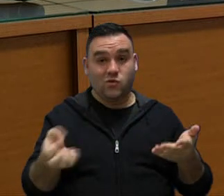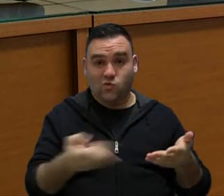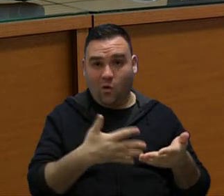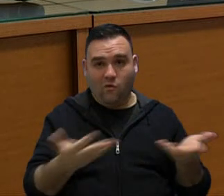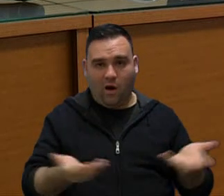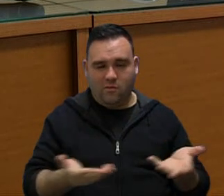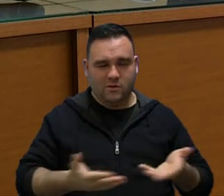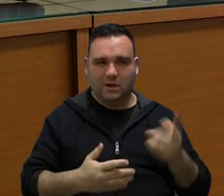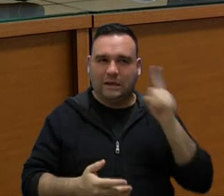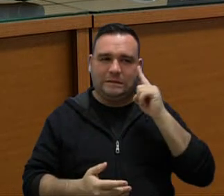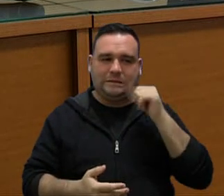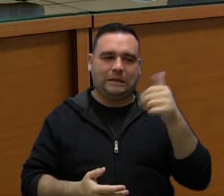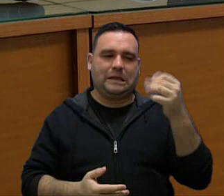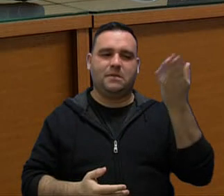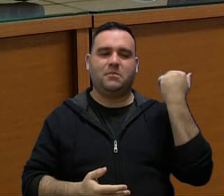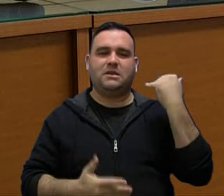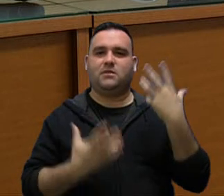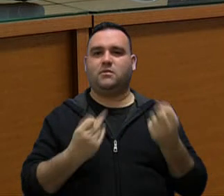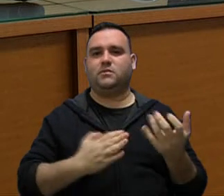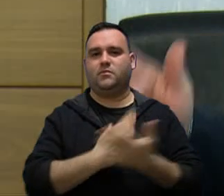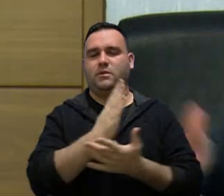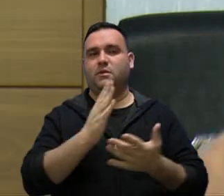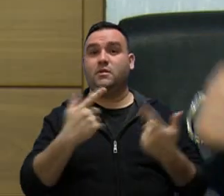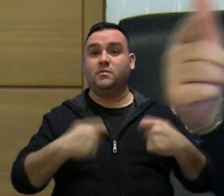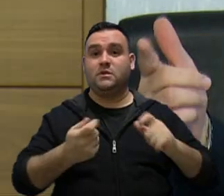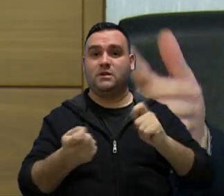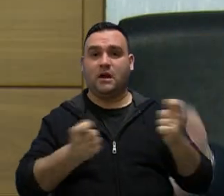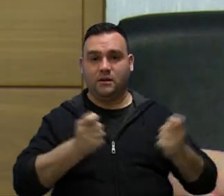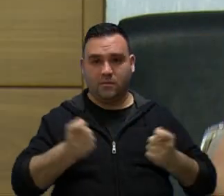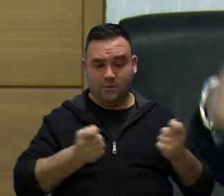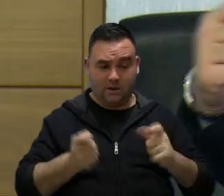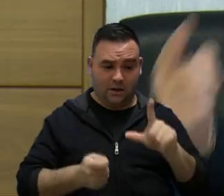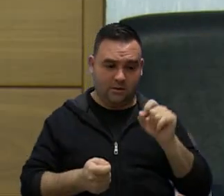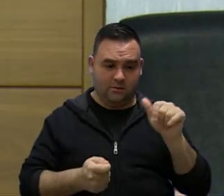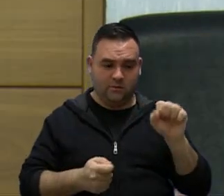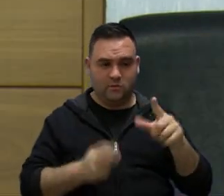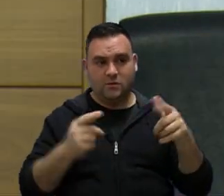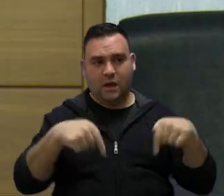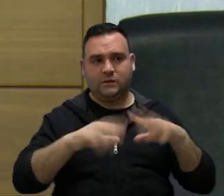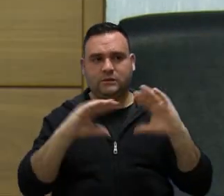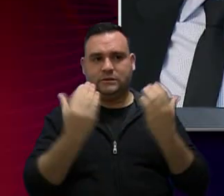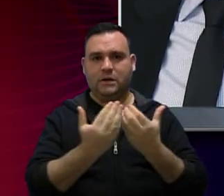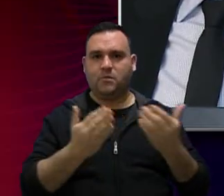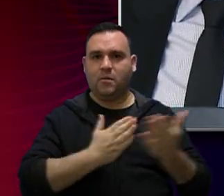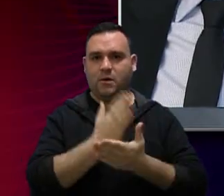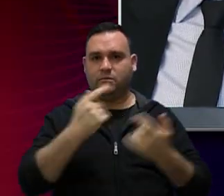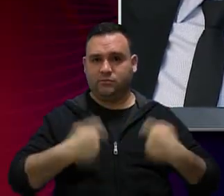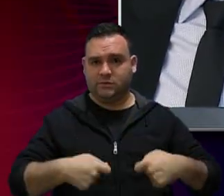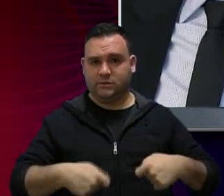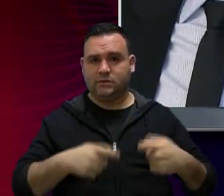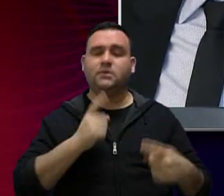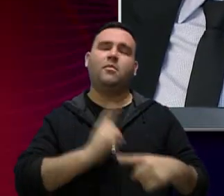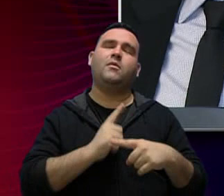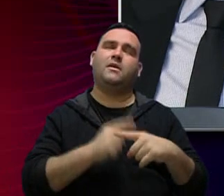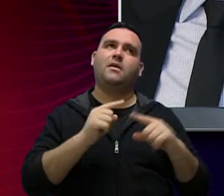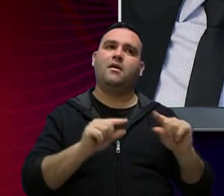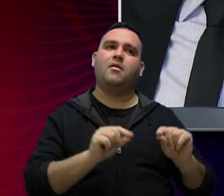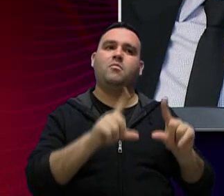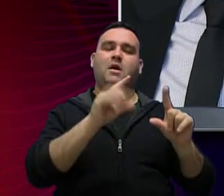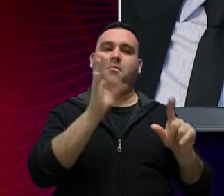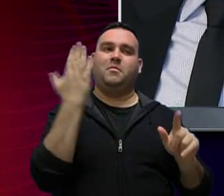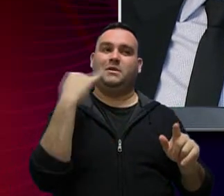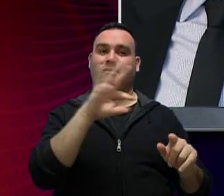a recente criação de dez dias vai ter que fazer uma decoração na luas adequação vai passar pela casa em com certeza que agora o